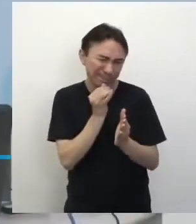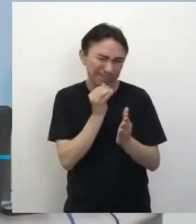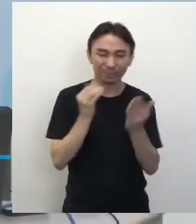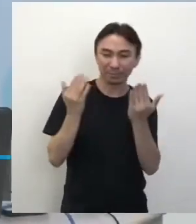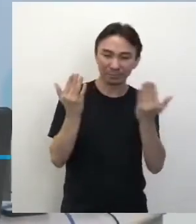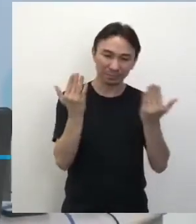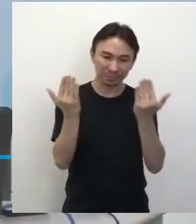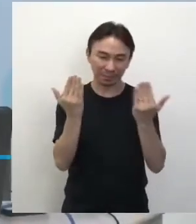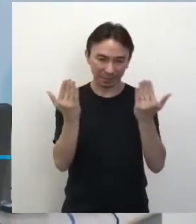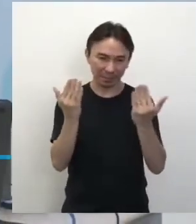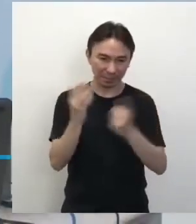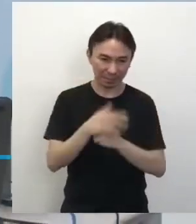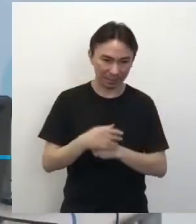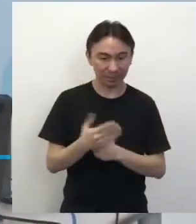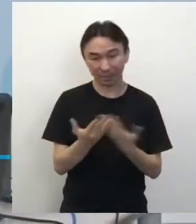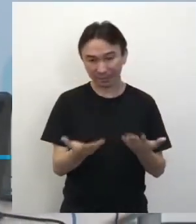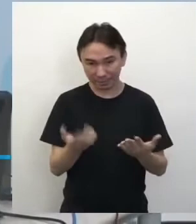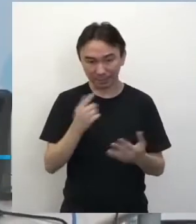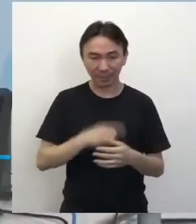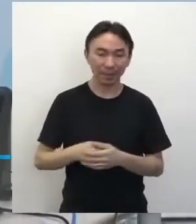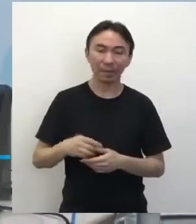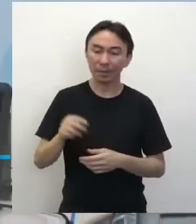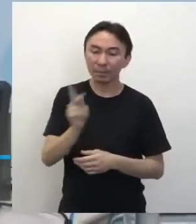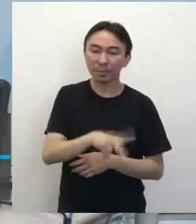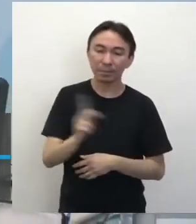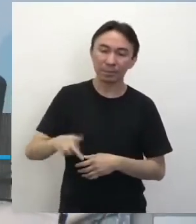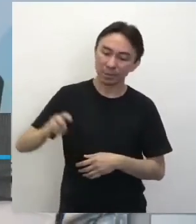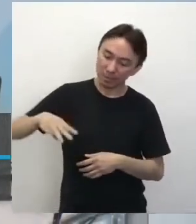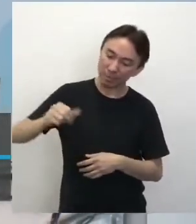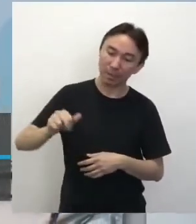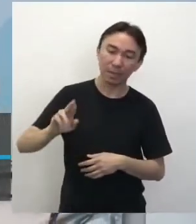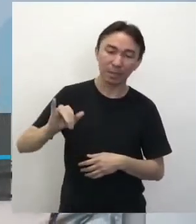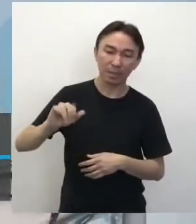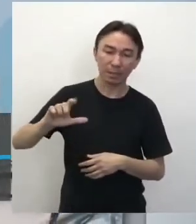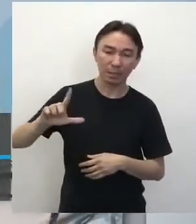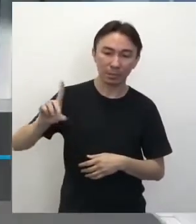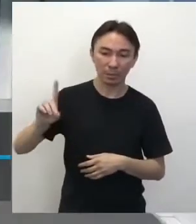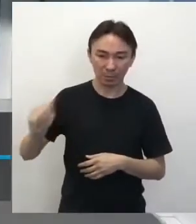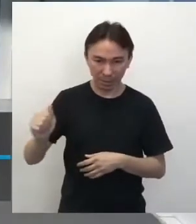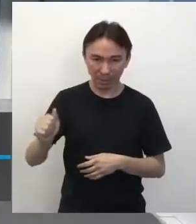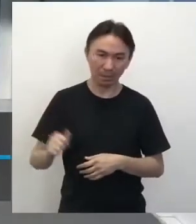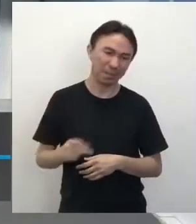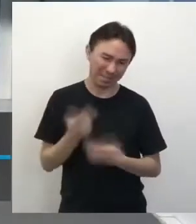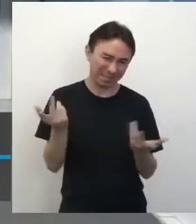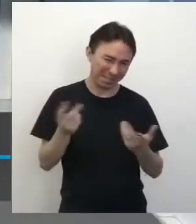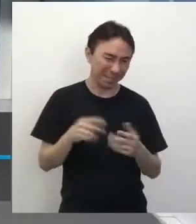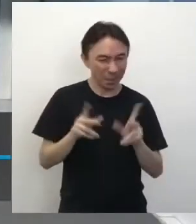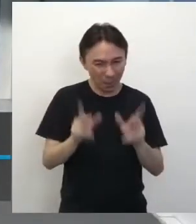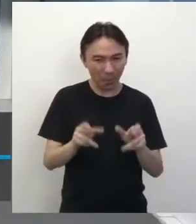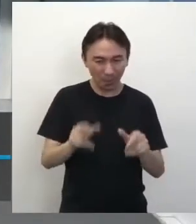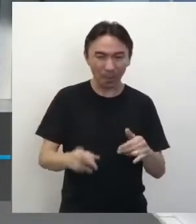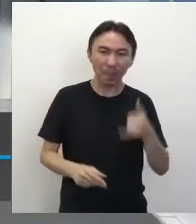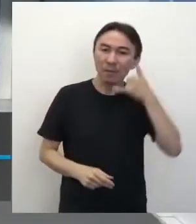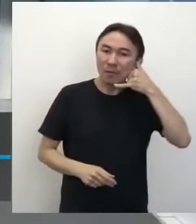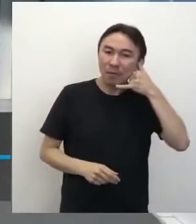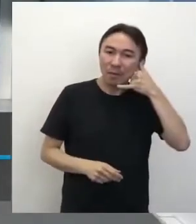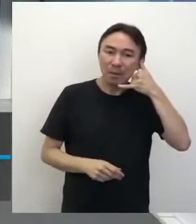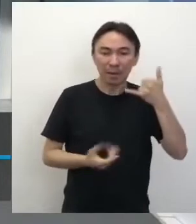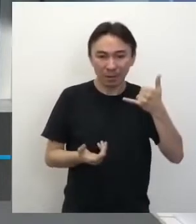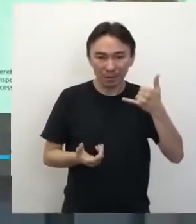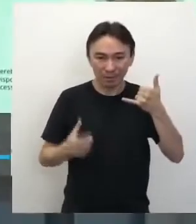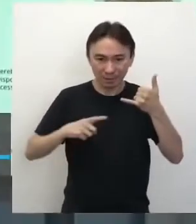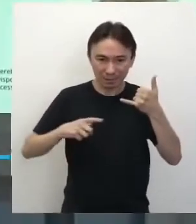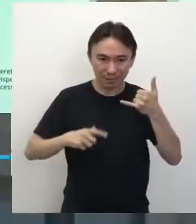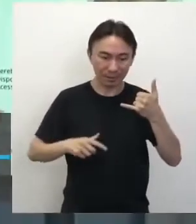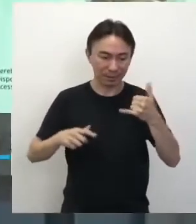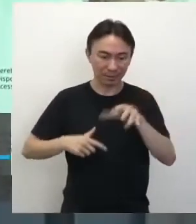colocou a contribuição da professora Marilda, muito boa aí a analogia. Isso aí, obrigado, professor, exatamente. Então você vai ter a